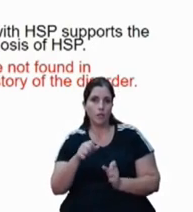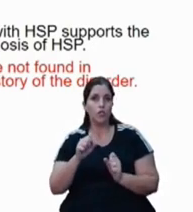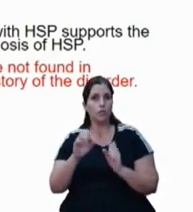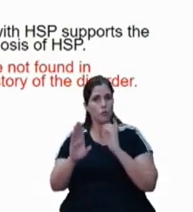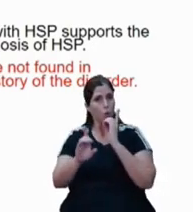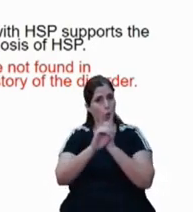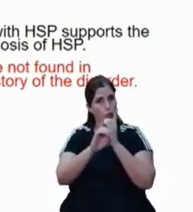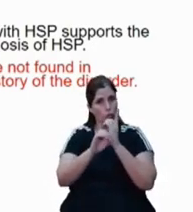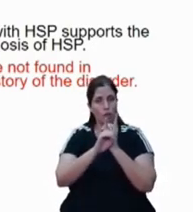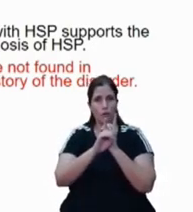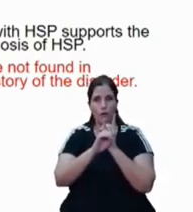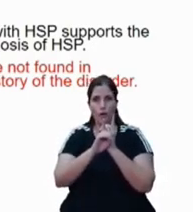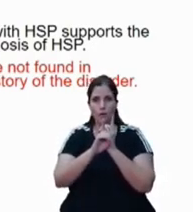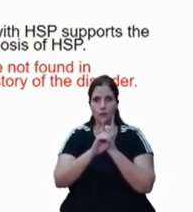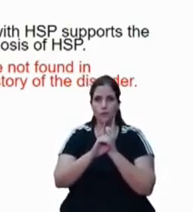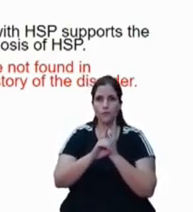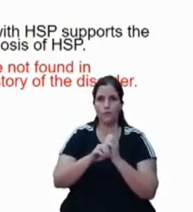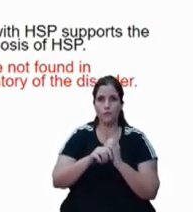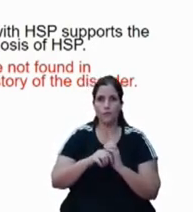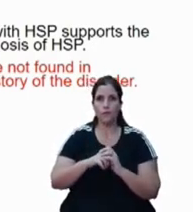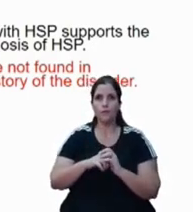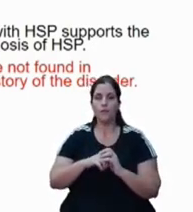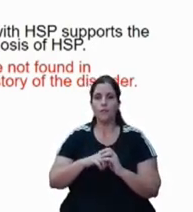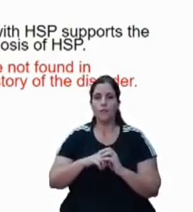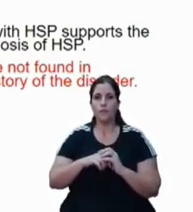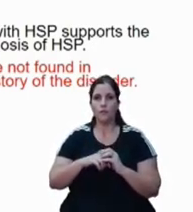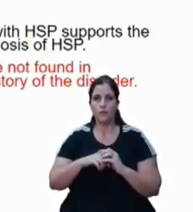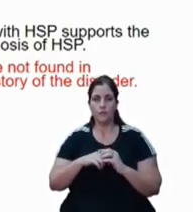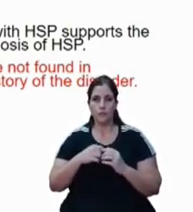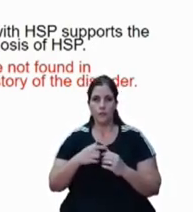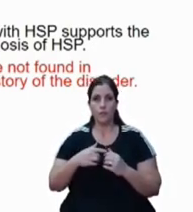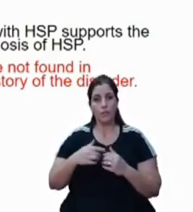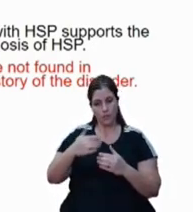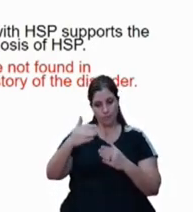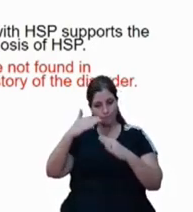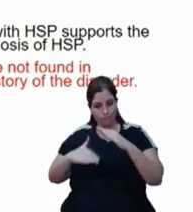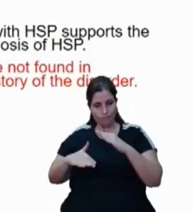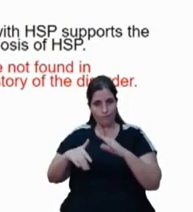de HSP são fraquezas espásticas nos membros inferiores,